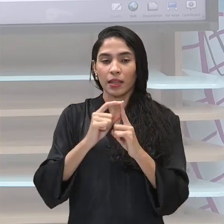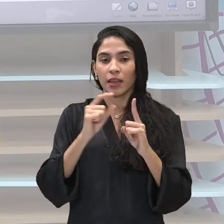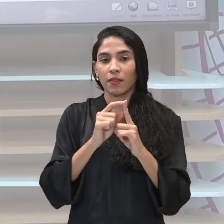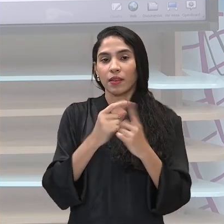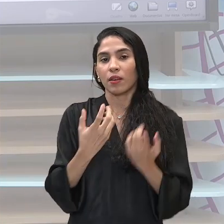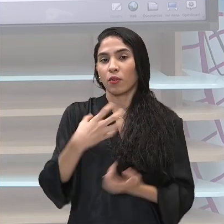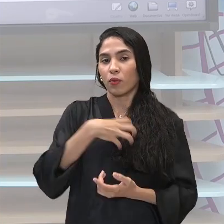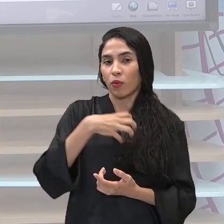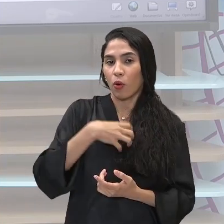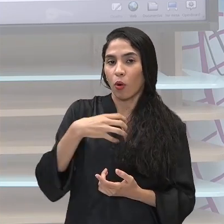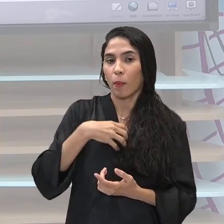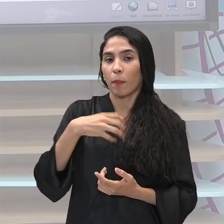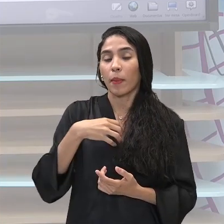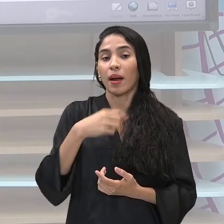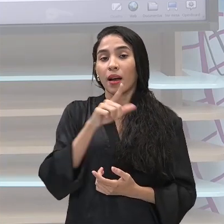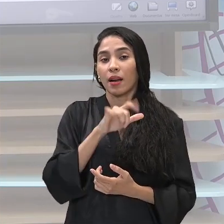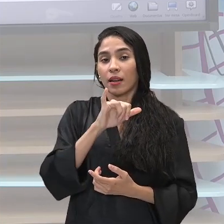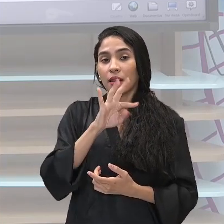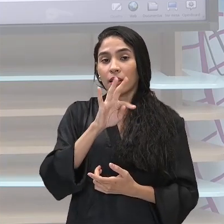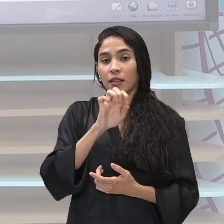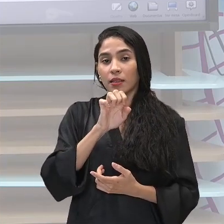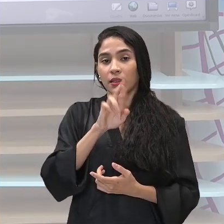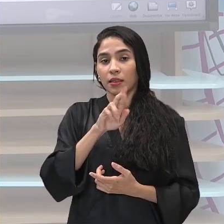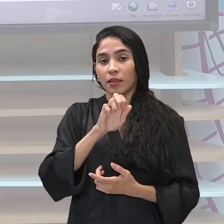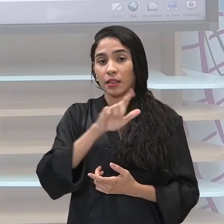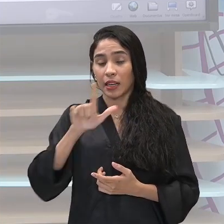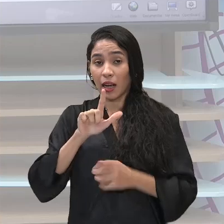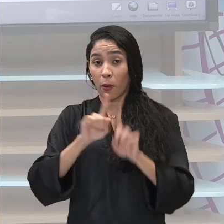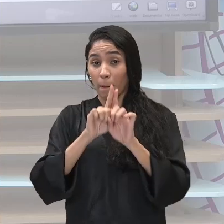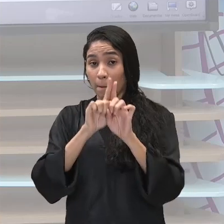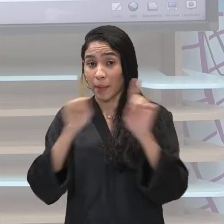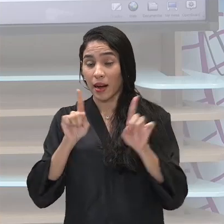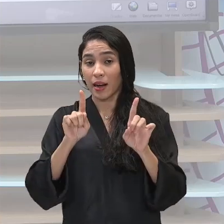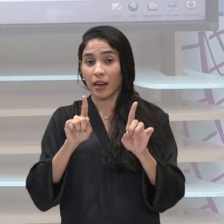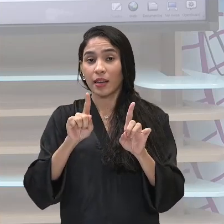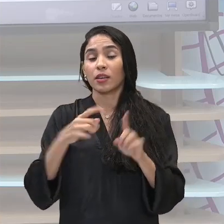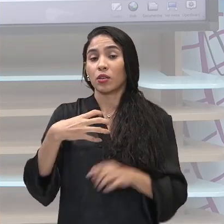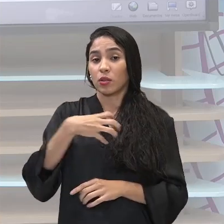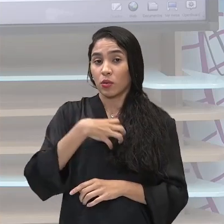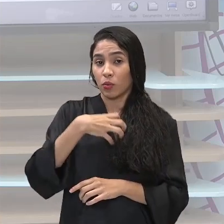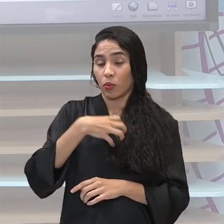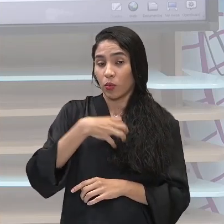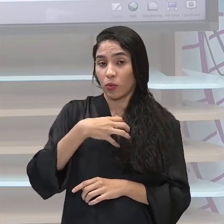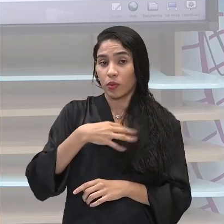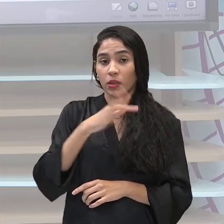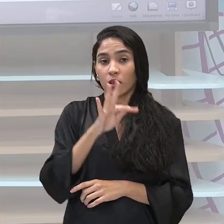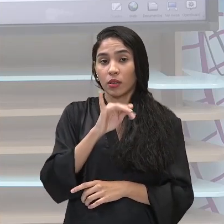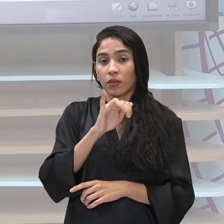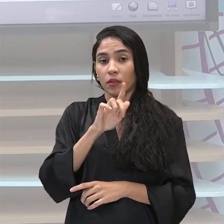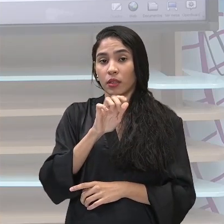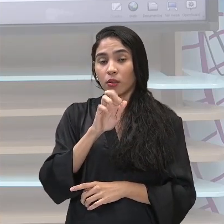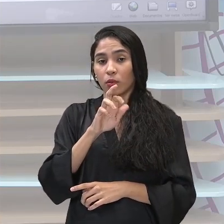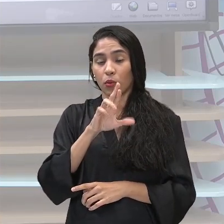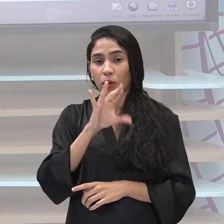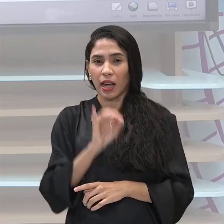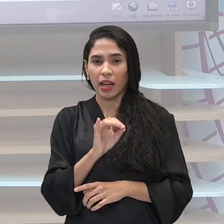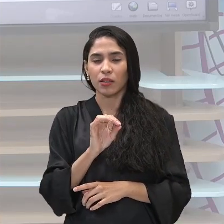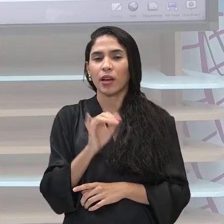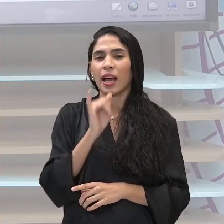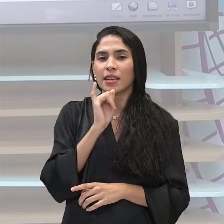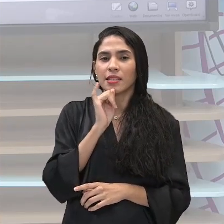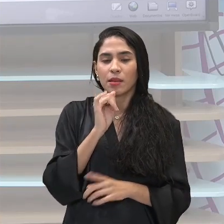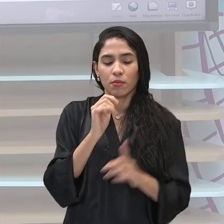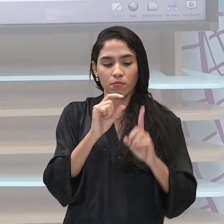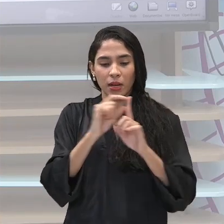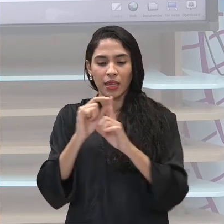literal, usa-se as palavras no sentido figurado, dando uma criatividade, fazendo com